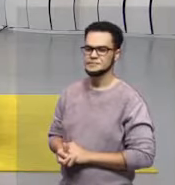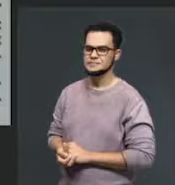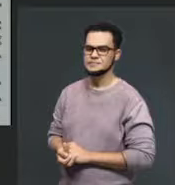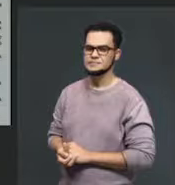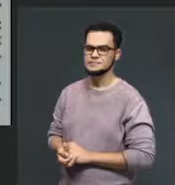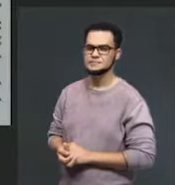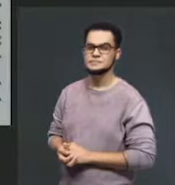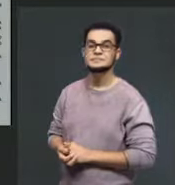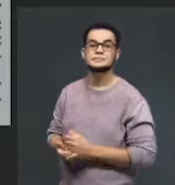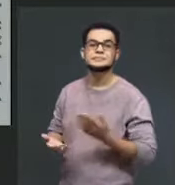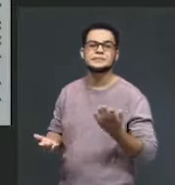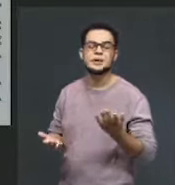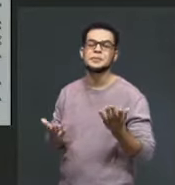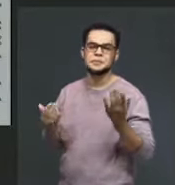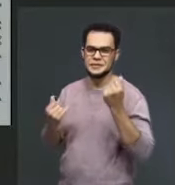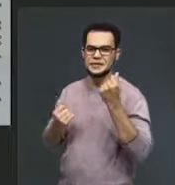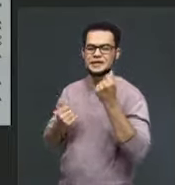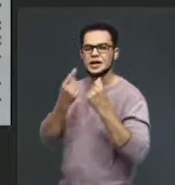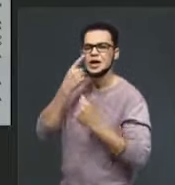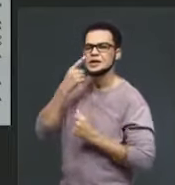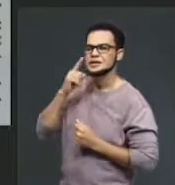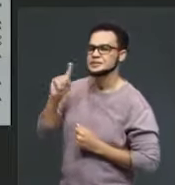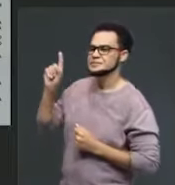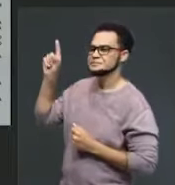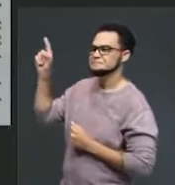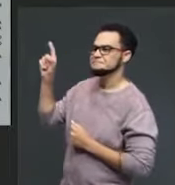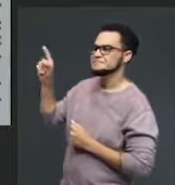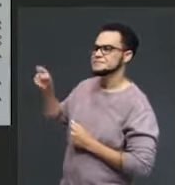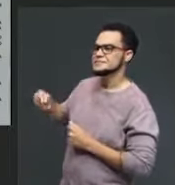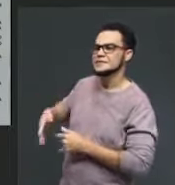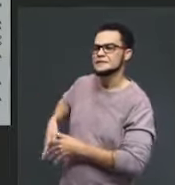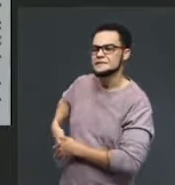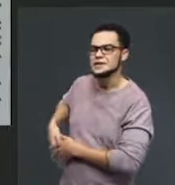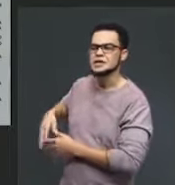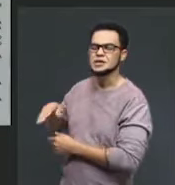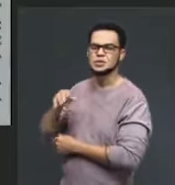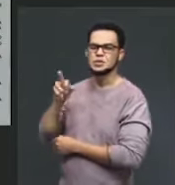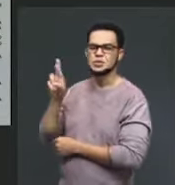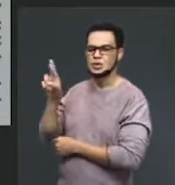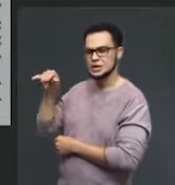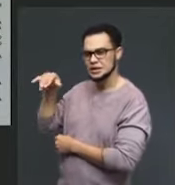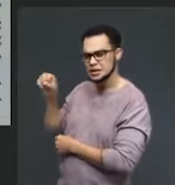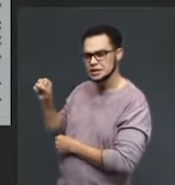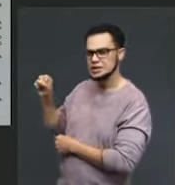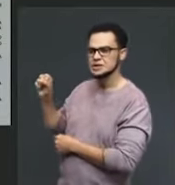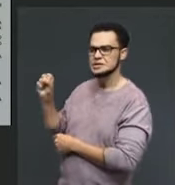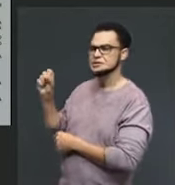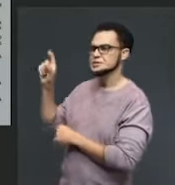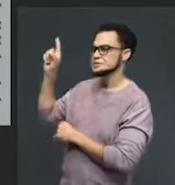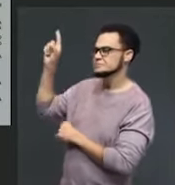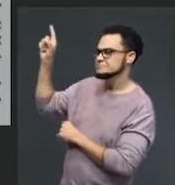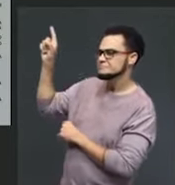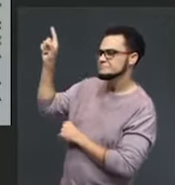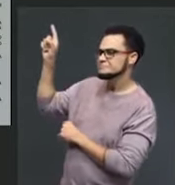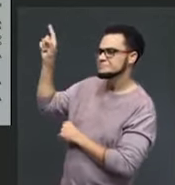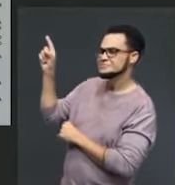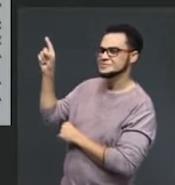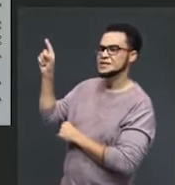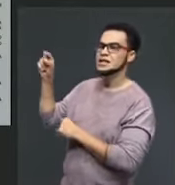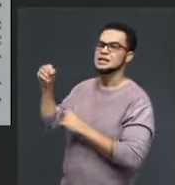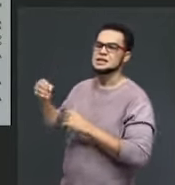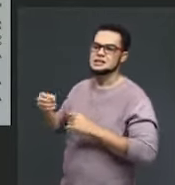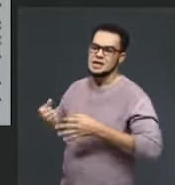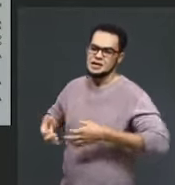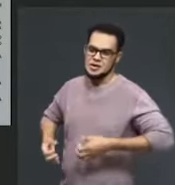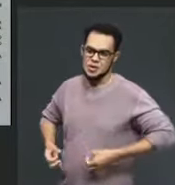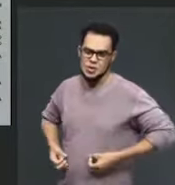Beleza. Então aqui, vocês observem o fígado, os rins, né? A gente está vendo aqui o útero, está bem grande aqui, tá,